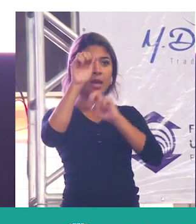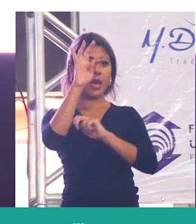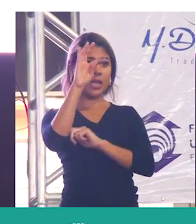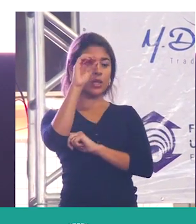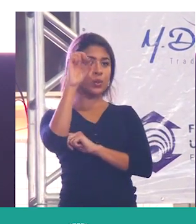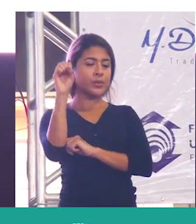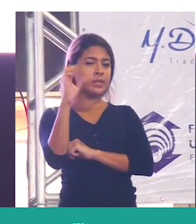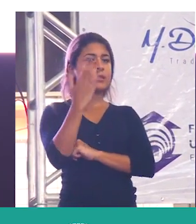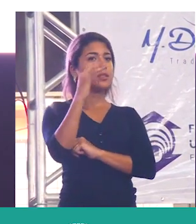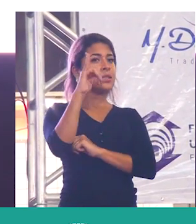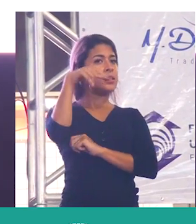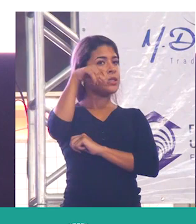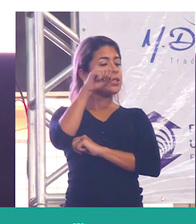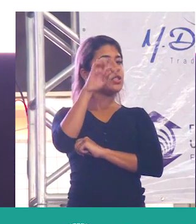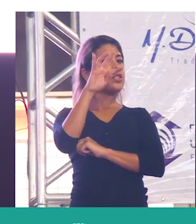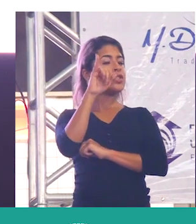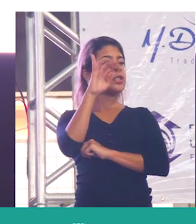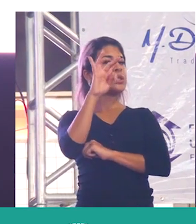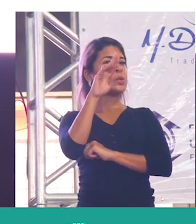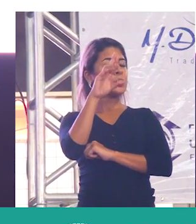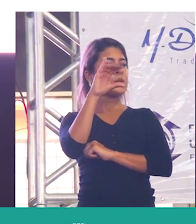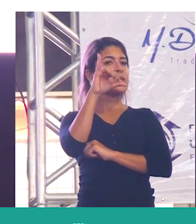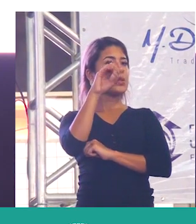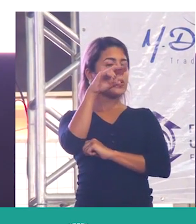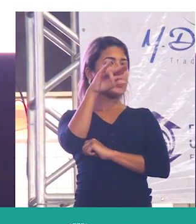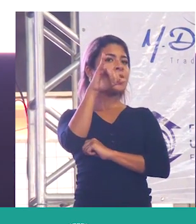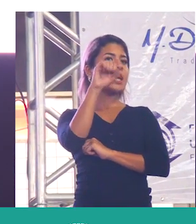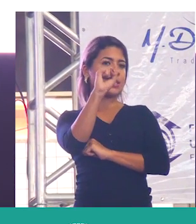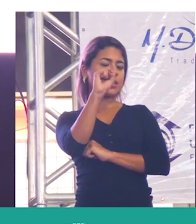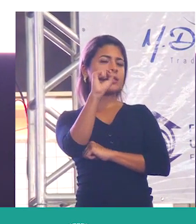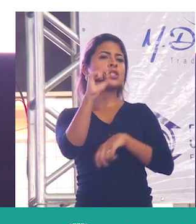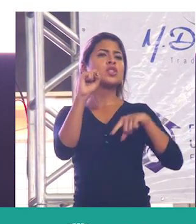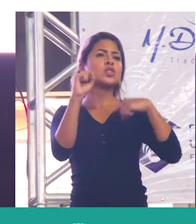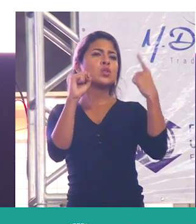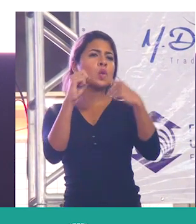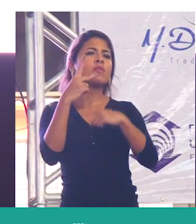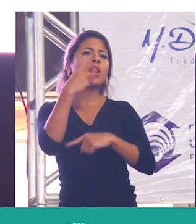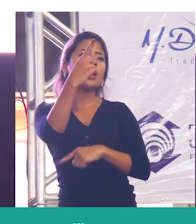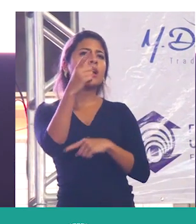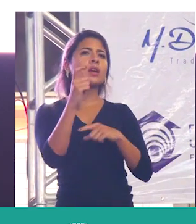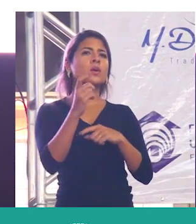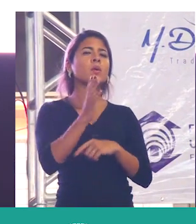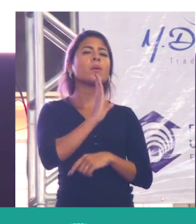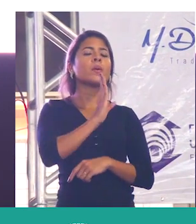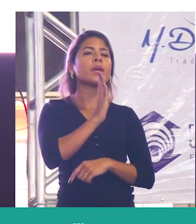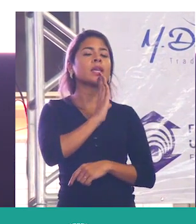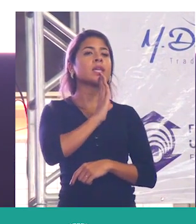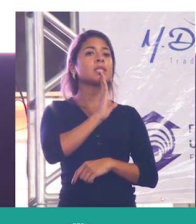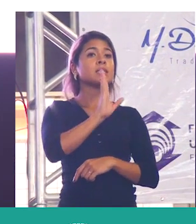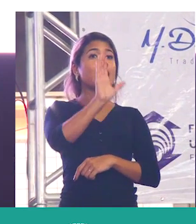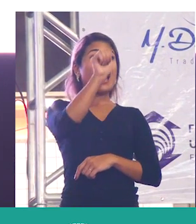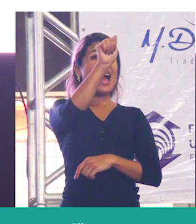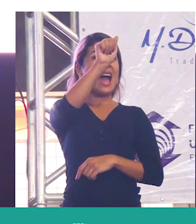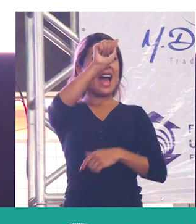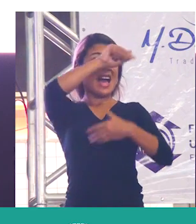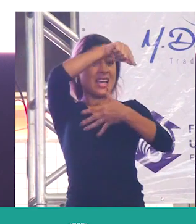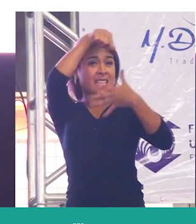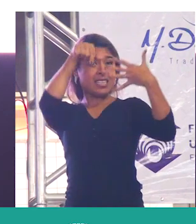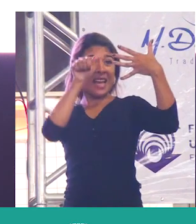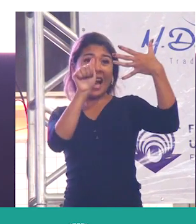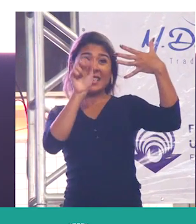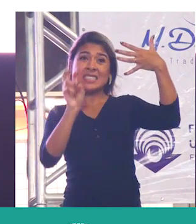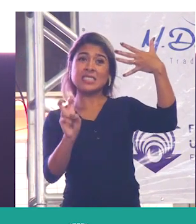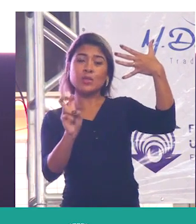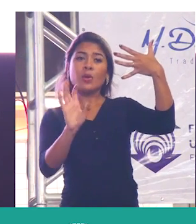institucionais. Normalmente, nós falamos 5 atos, mas houve 17 atos.